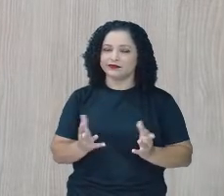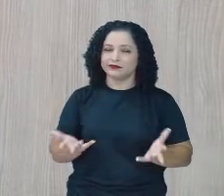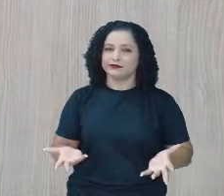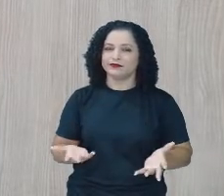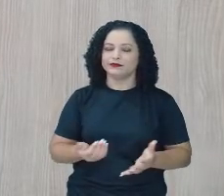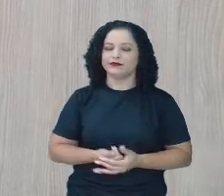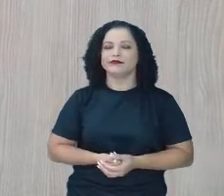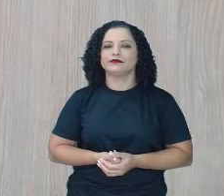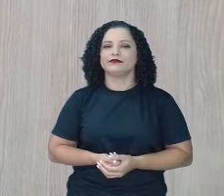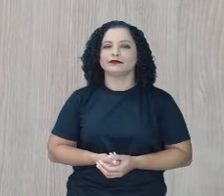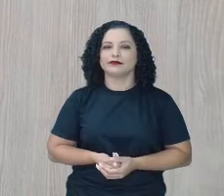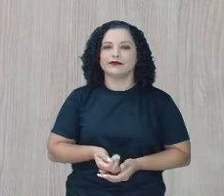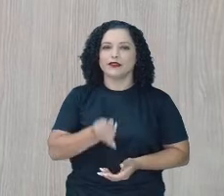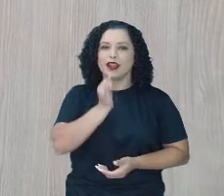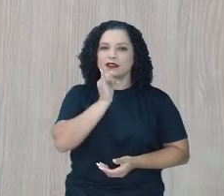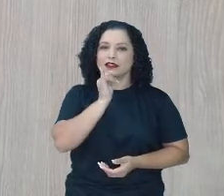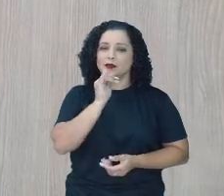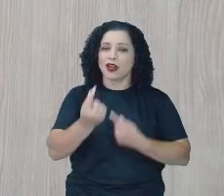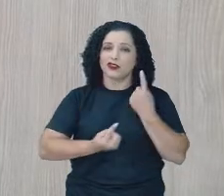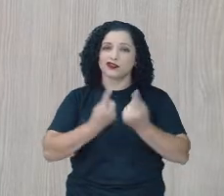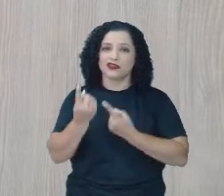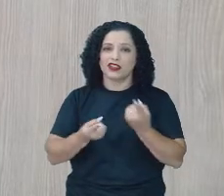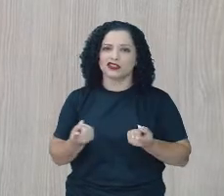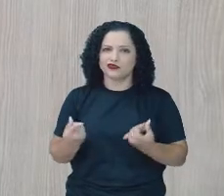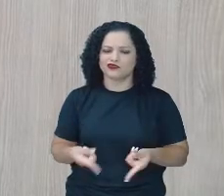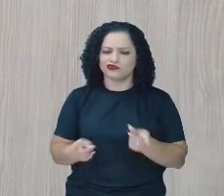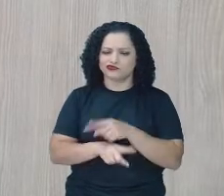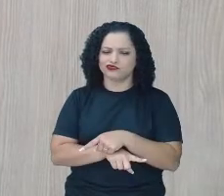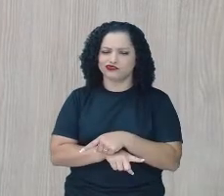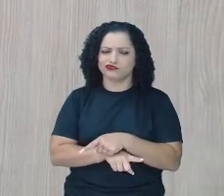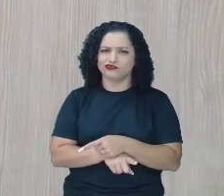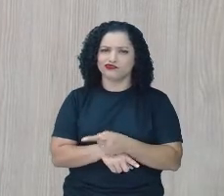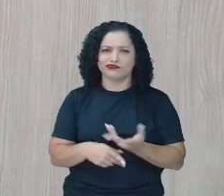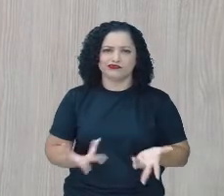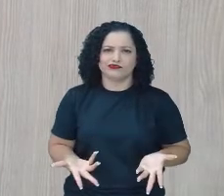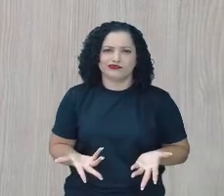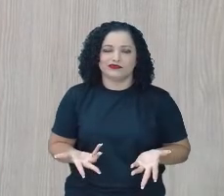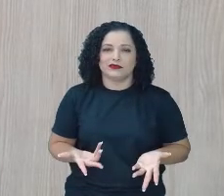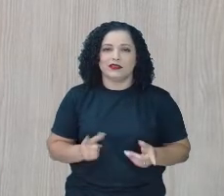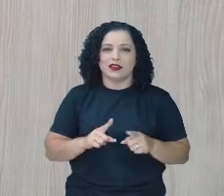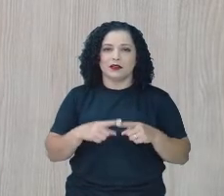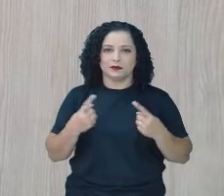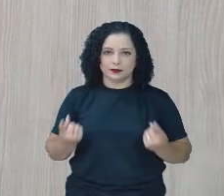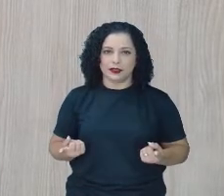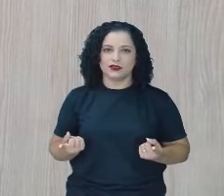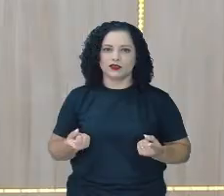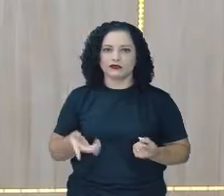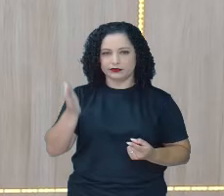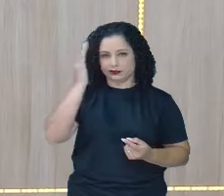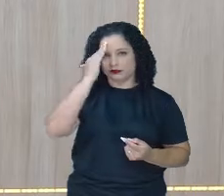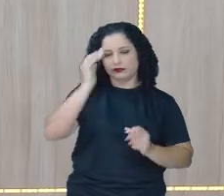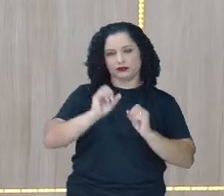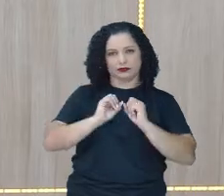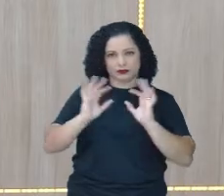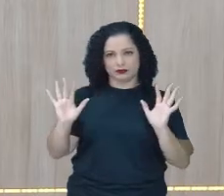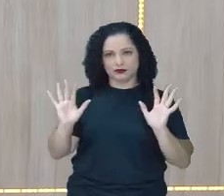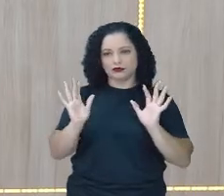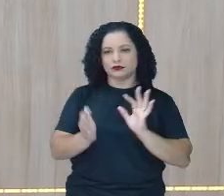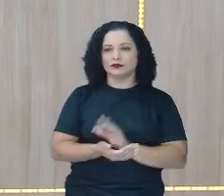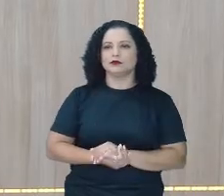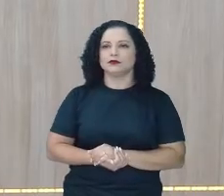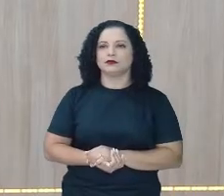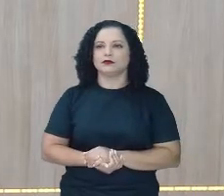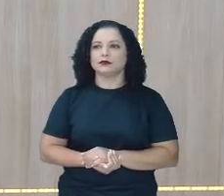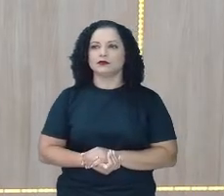oxen, ou seja, nada a ver com nada, né? É praticamente outra palavra, como o professor Rony bem falou. Pois bem, então vamos